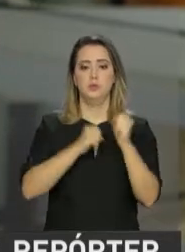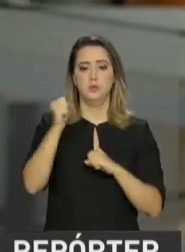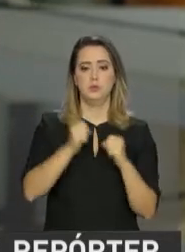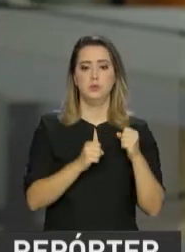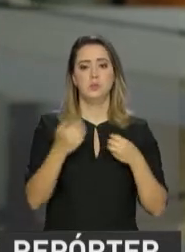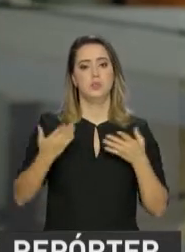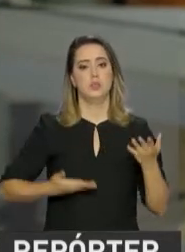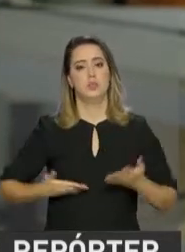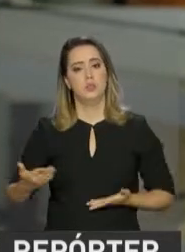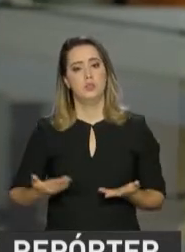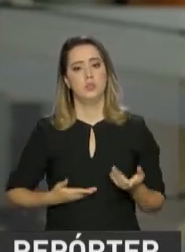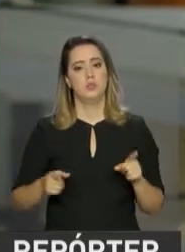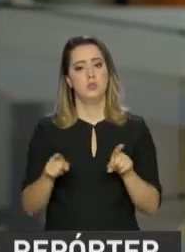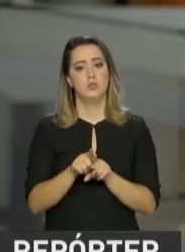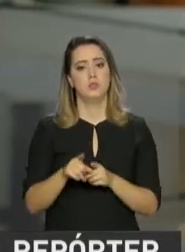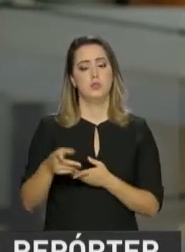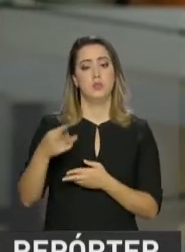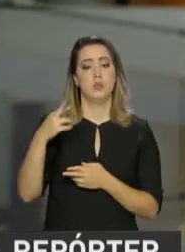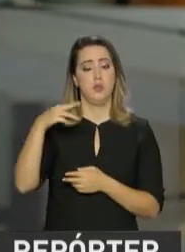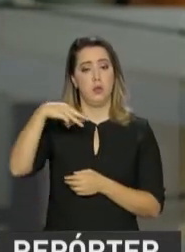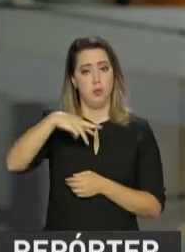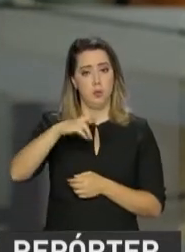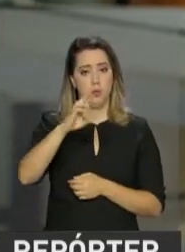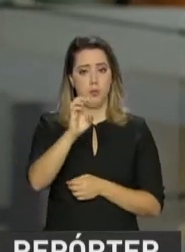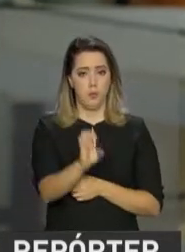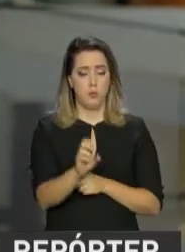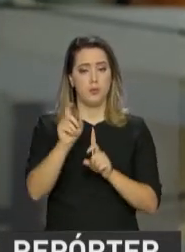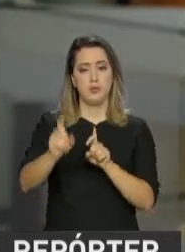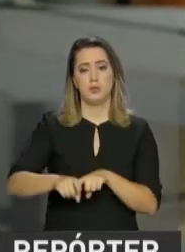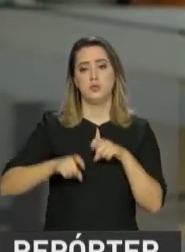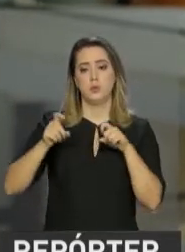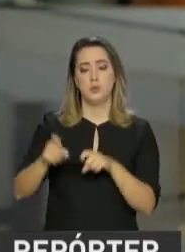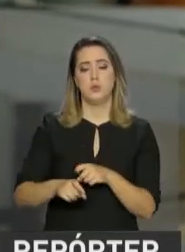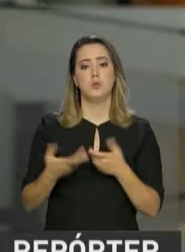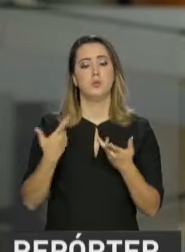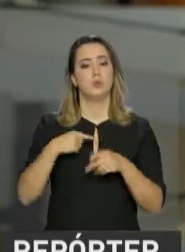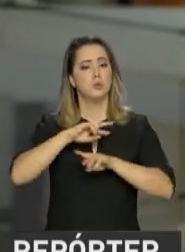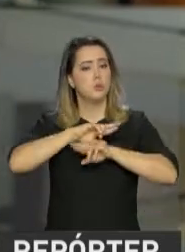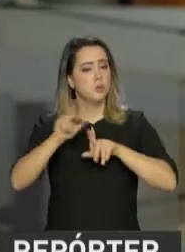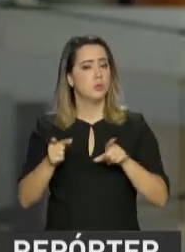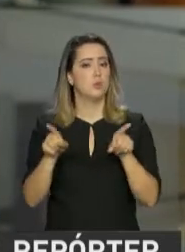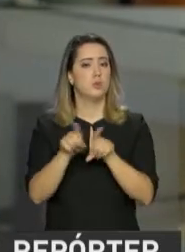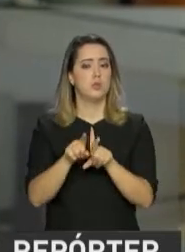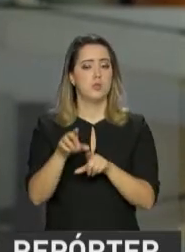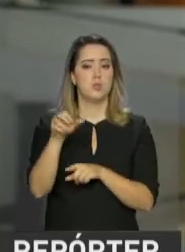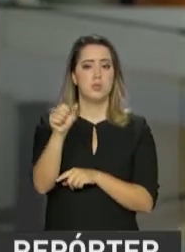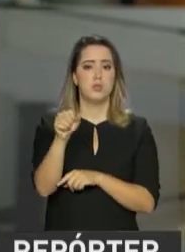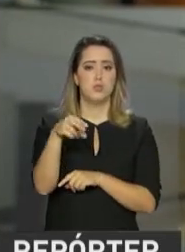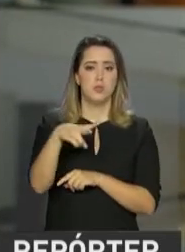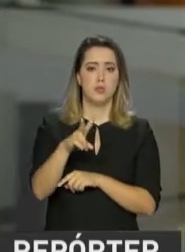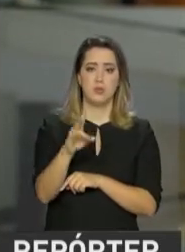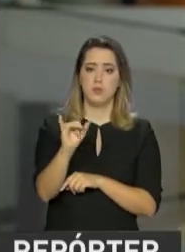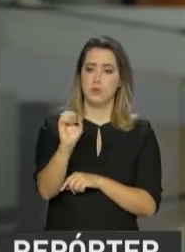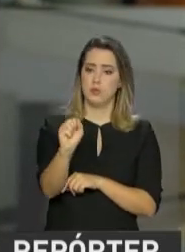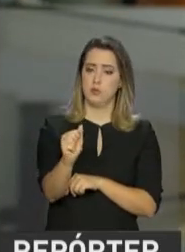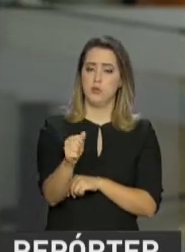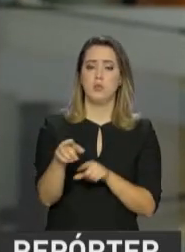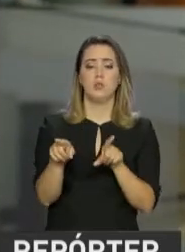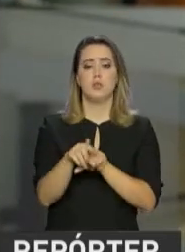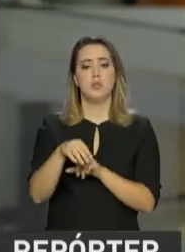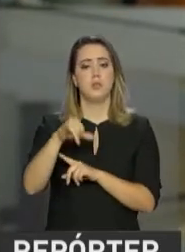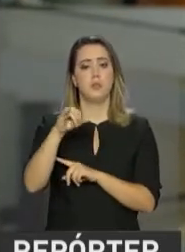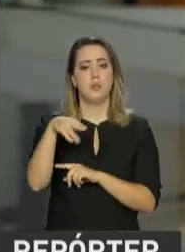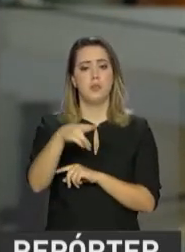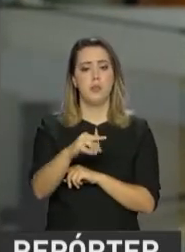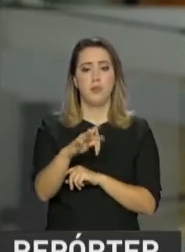exterior e serviço relações exteriores agricultura pecuária e abastecimento além da anvisa e do inmetro o decreto